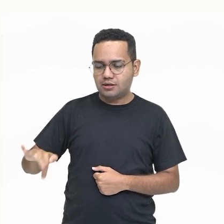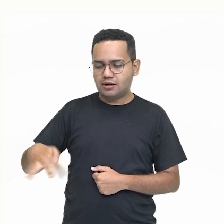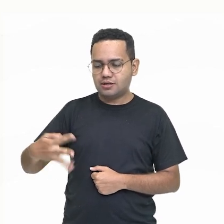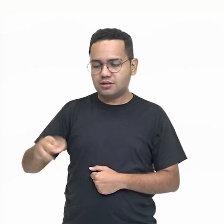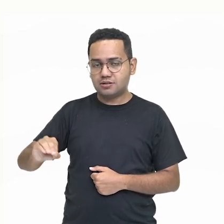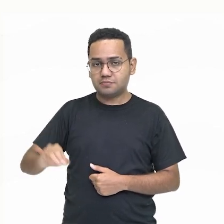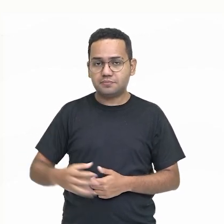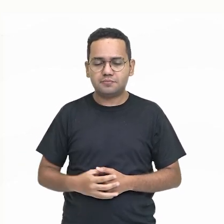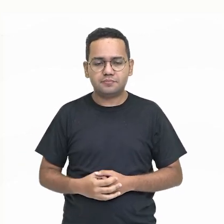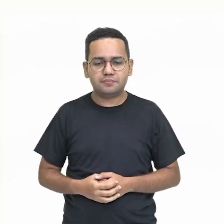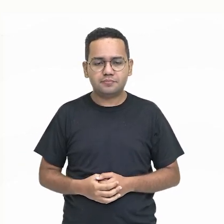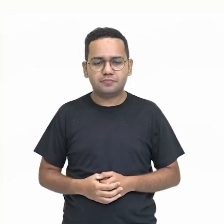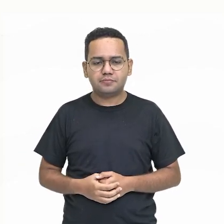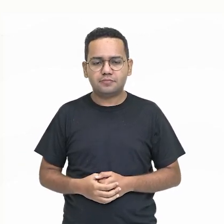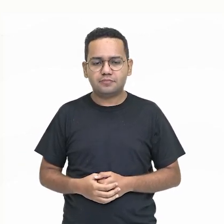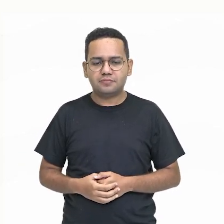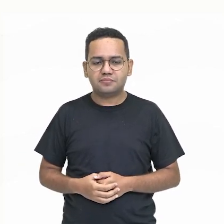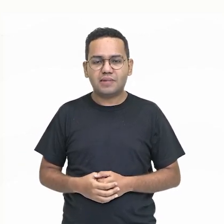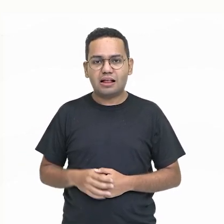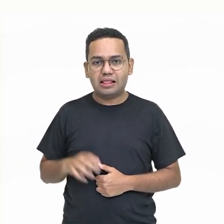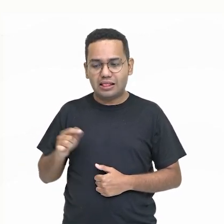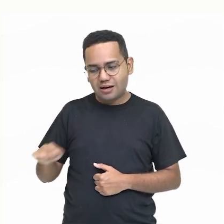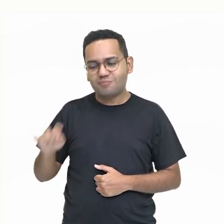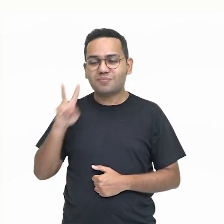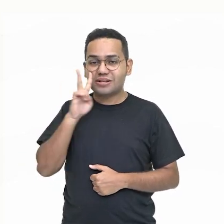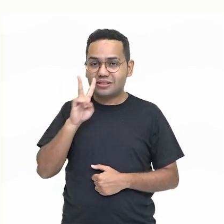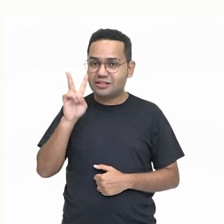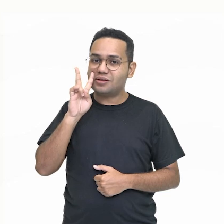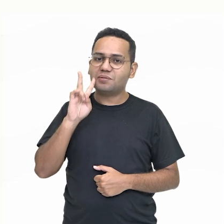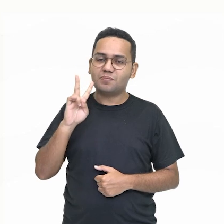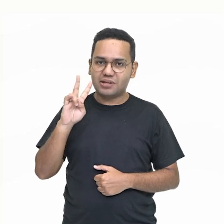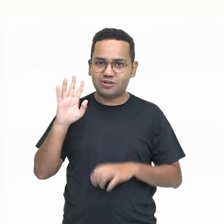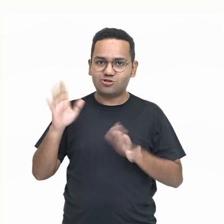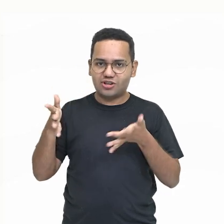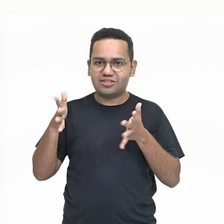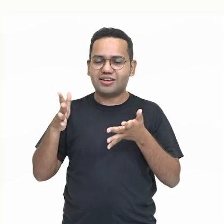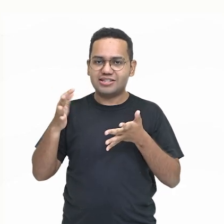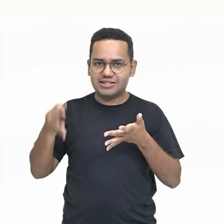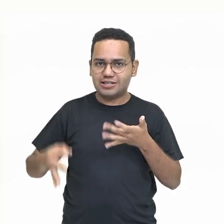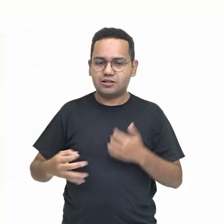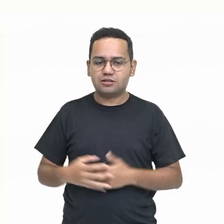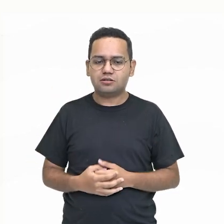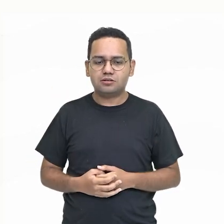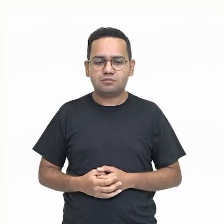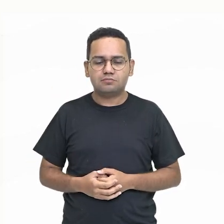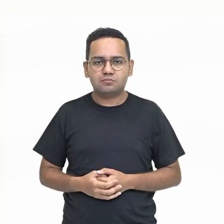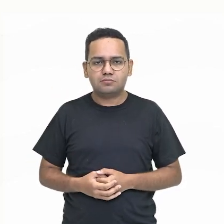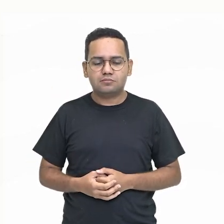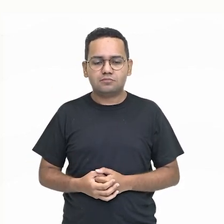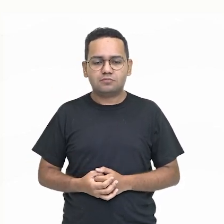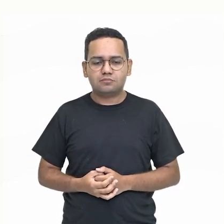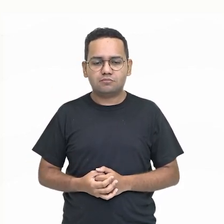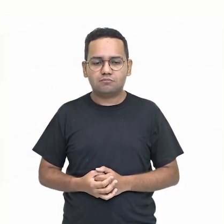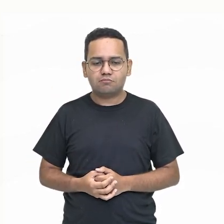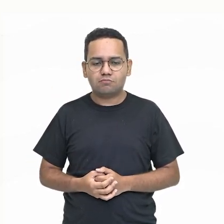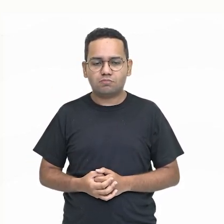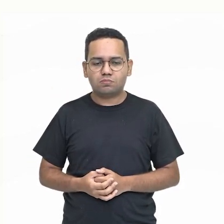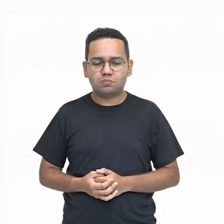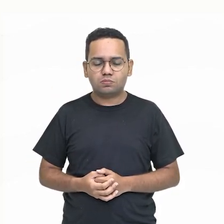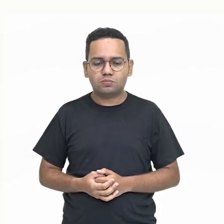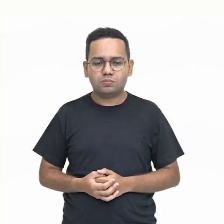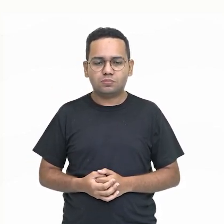preciso lembrar de uma equação muito importante definida aí. Quem é a aceleração?